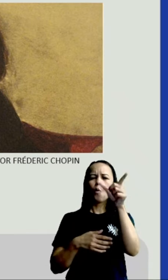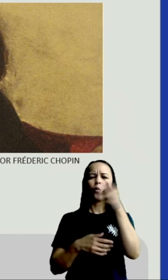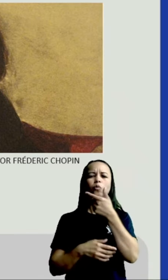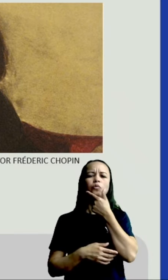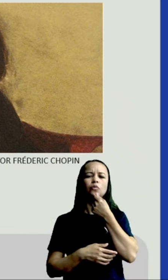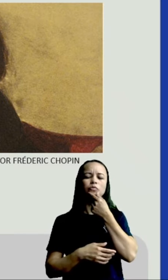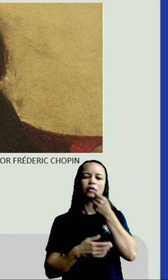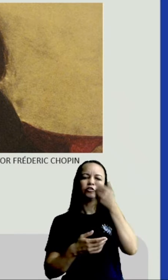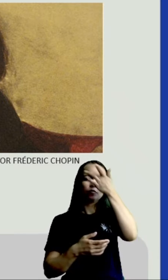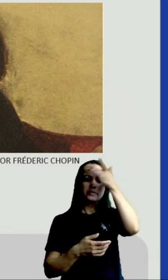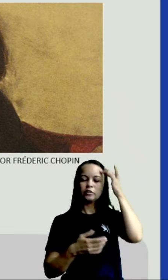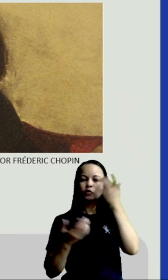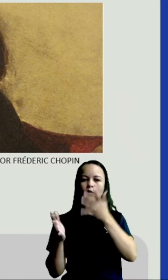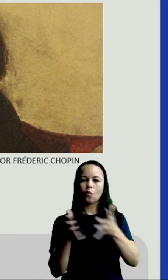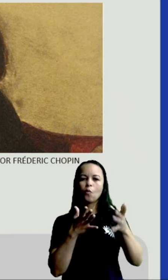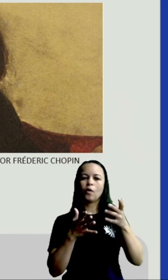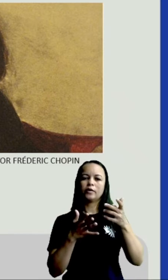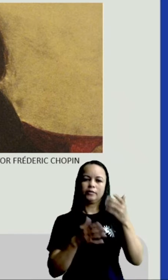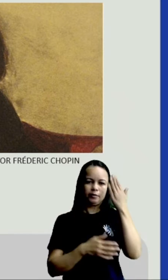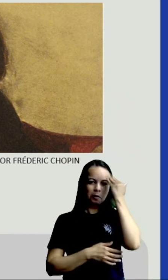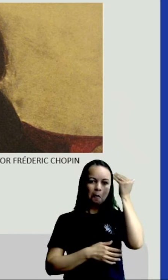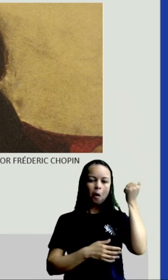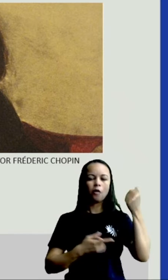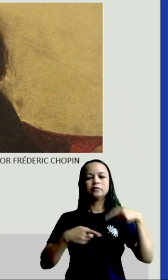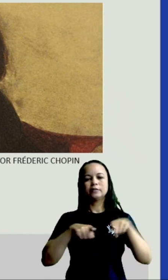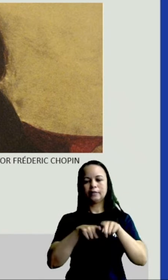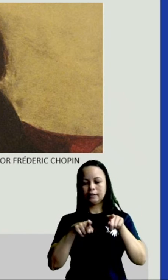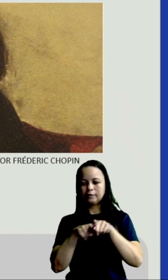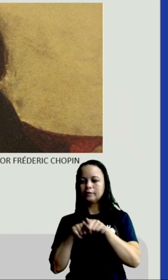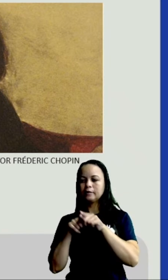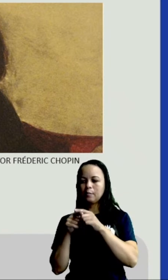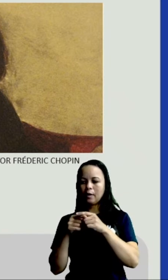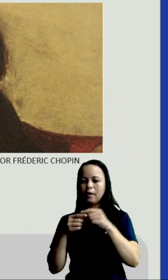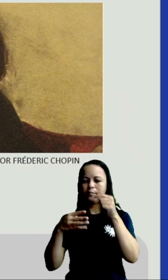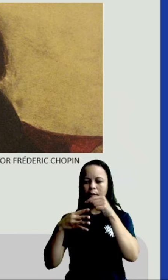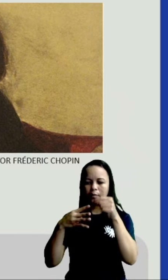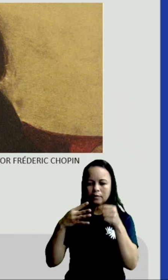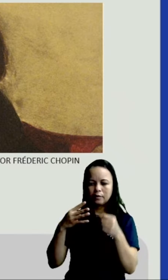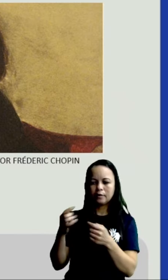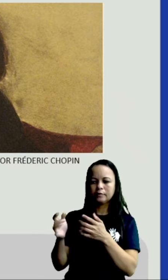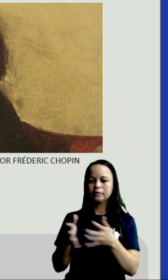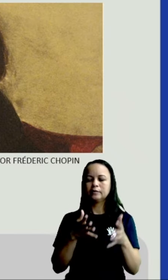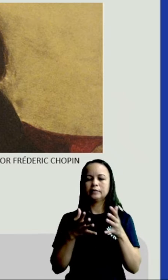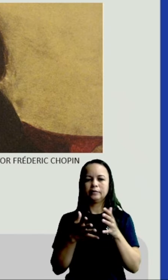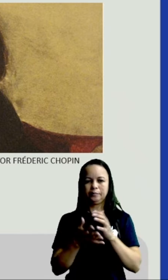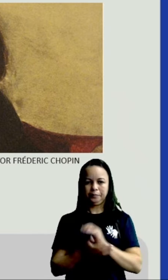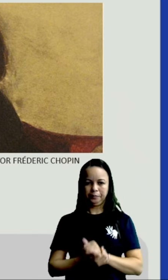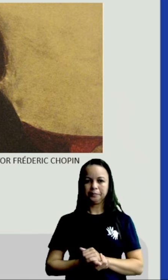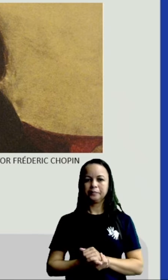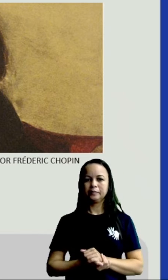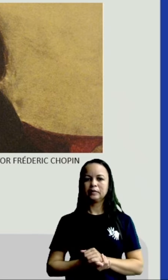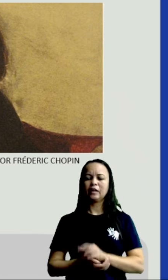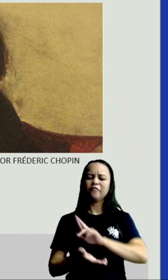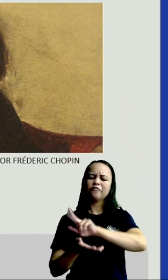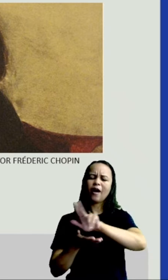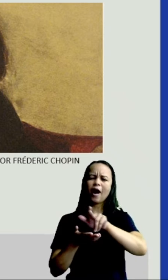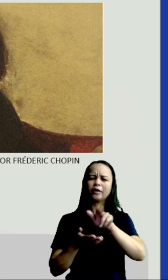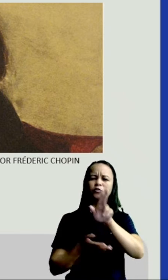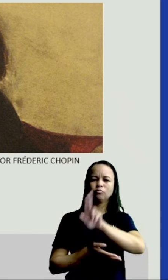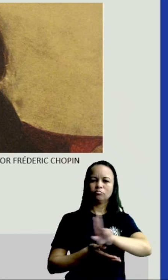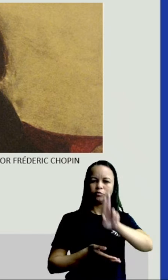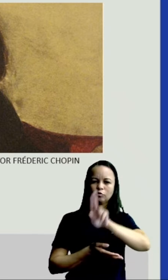tomar e sua esposa Claras uma Wagner verde skovisk